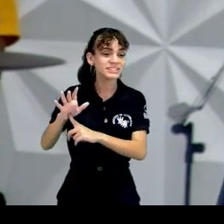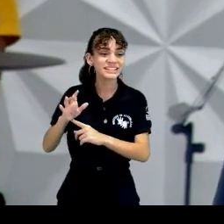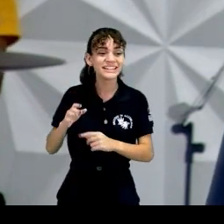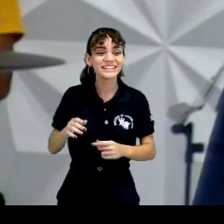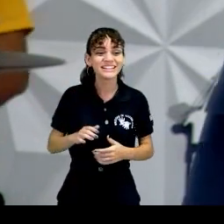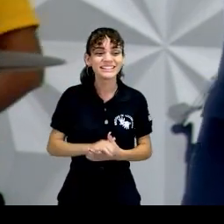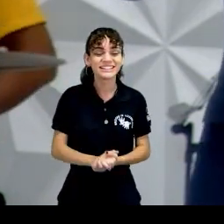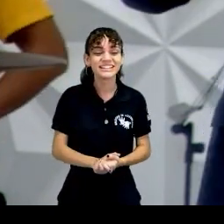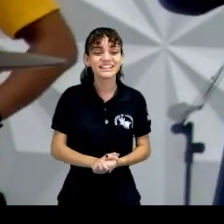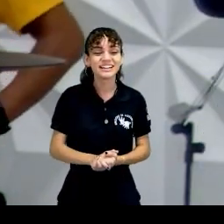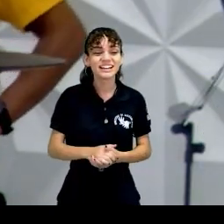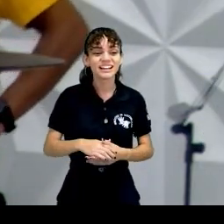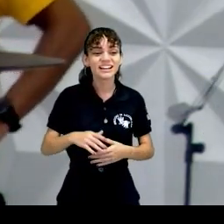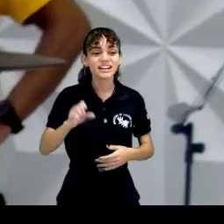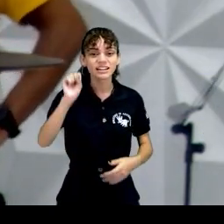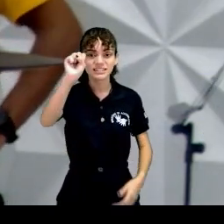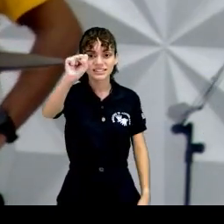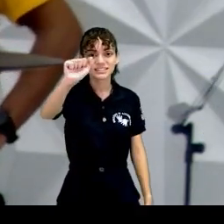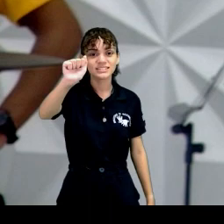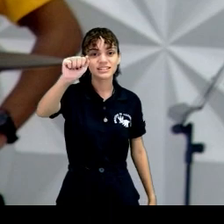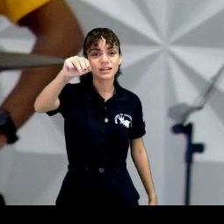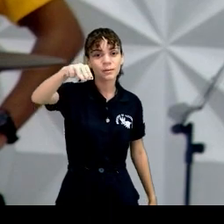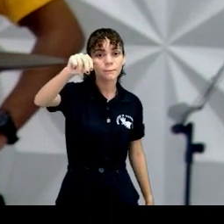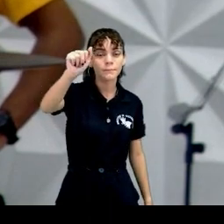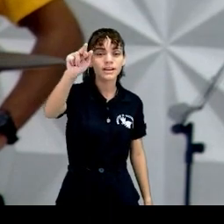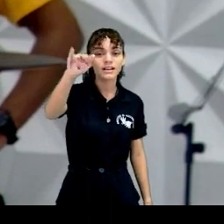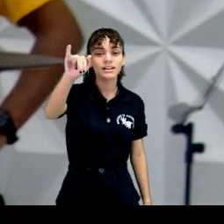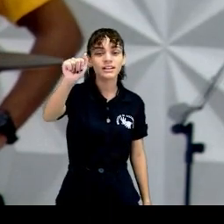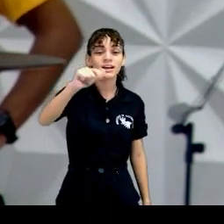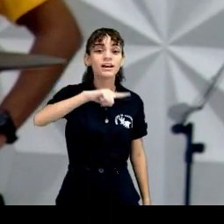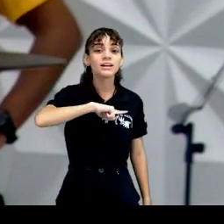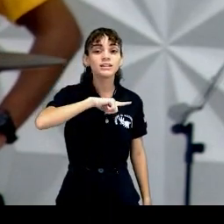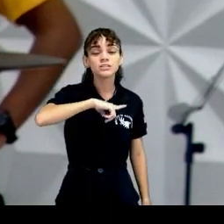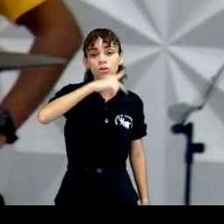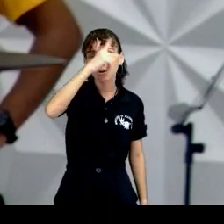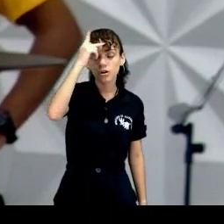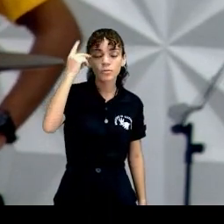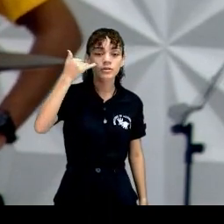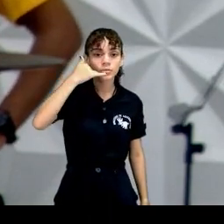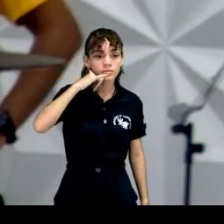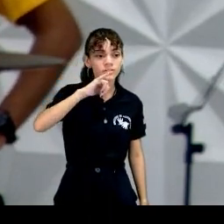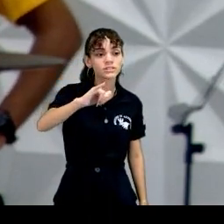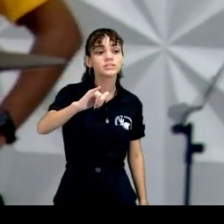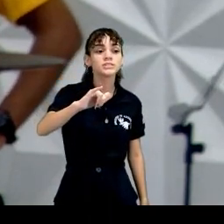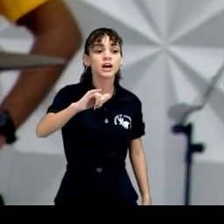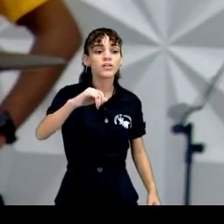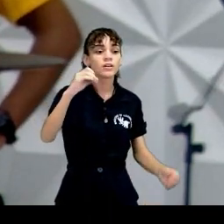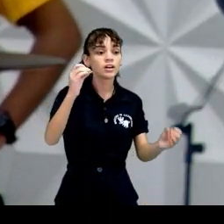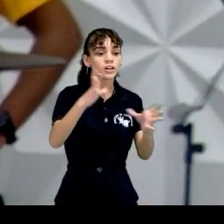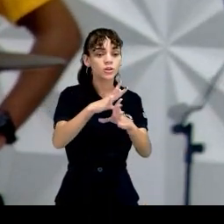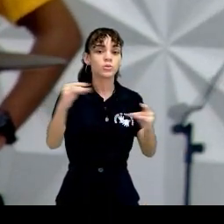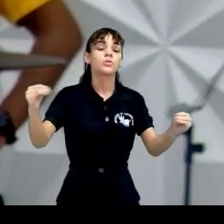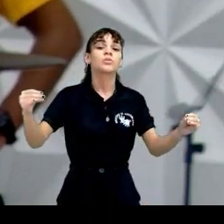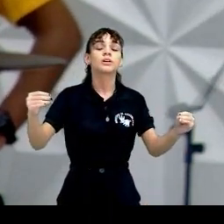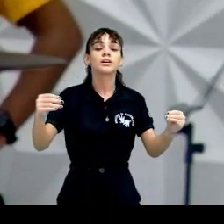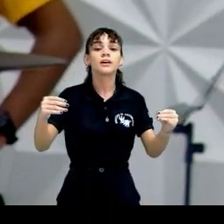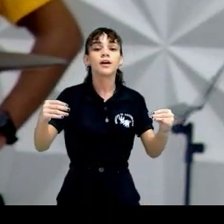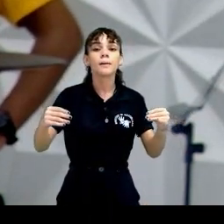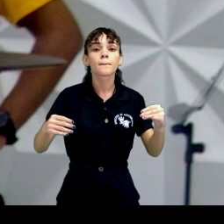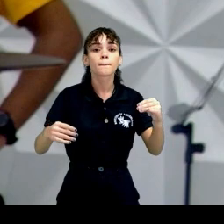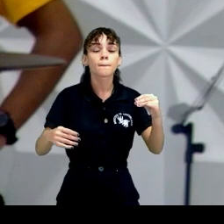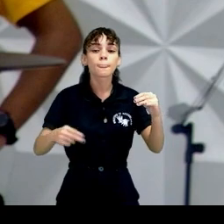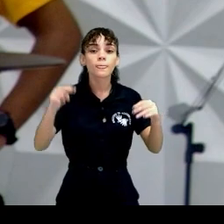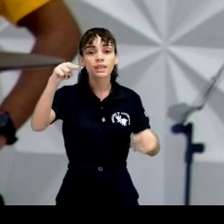chegar ao profeta, que o profeta iria curá-lo, e esse homem sai da Síria e vai até a Samaria, na esperança de que pudesse ficar